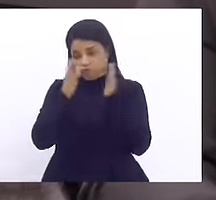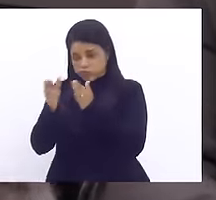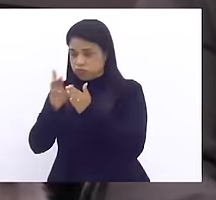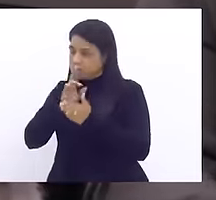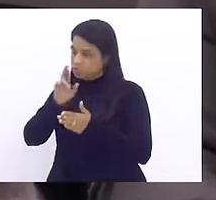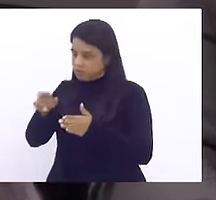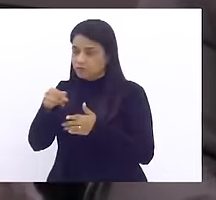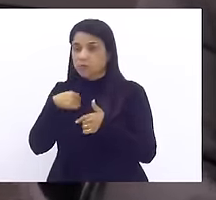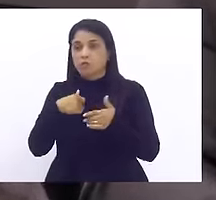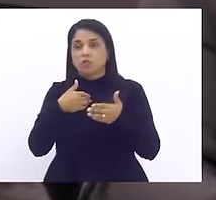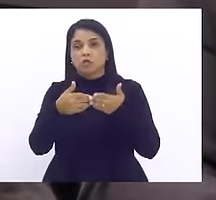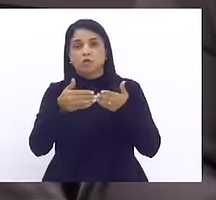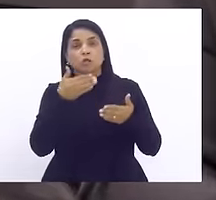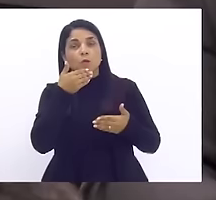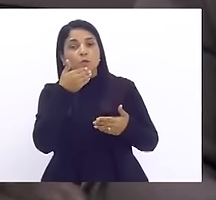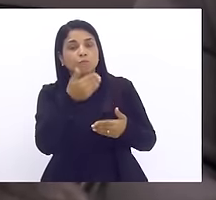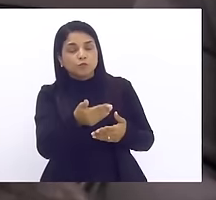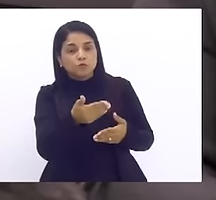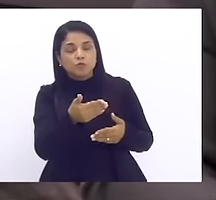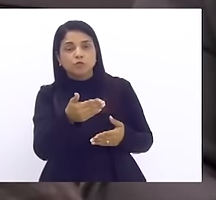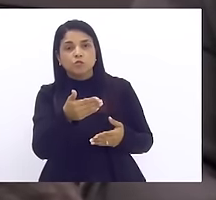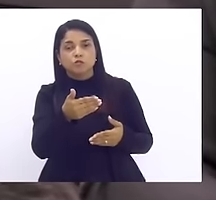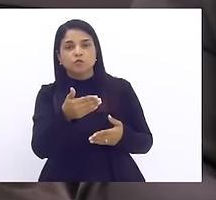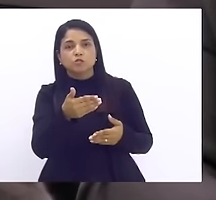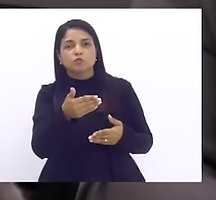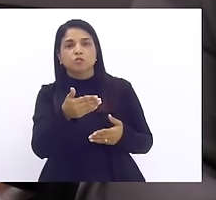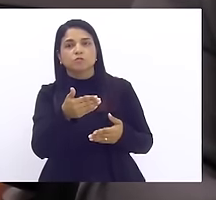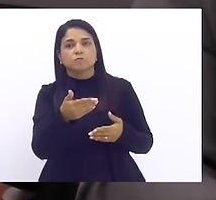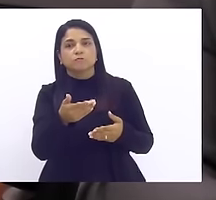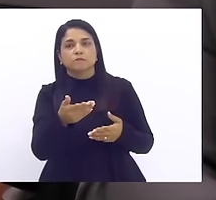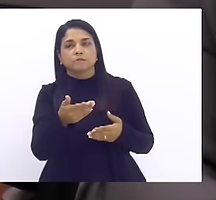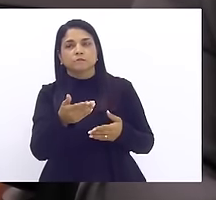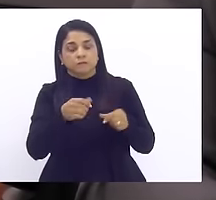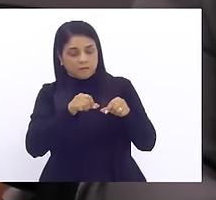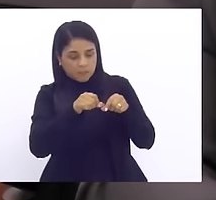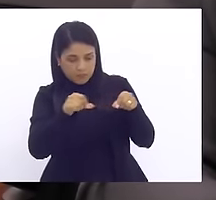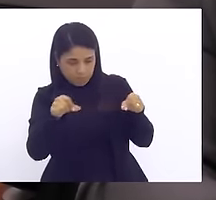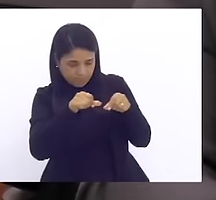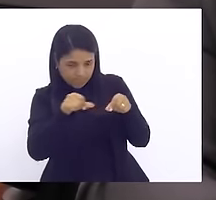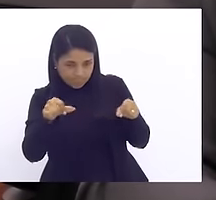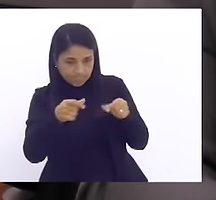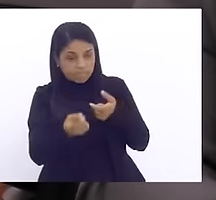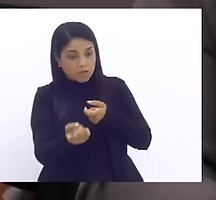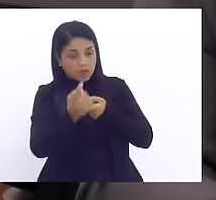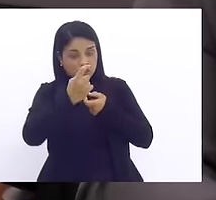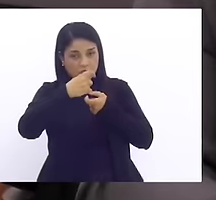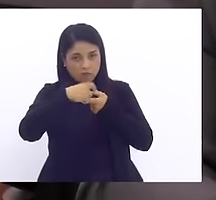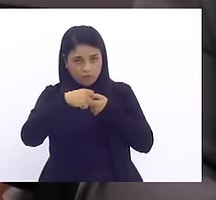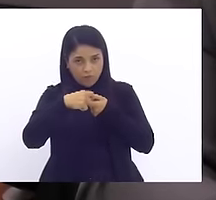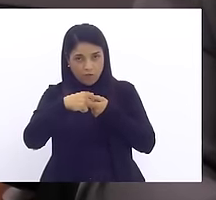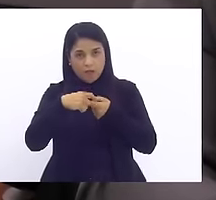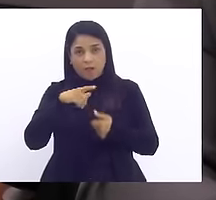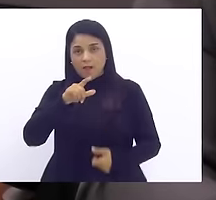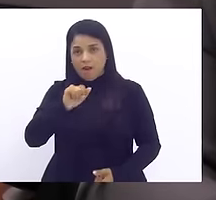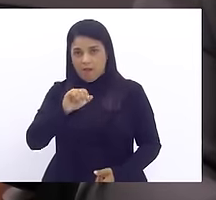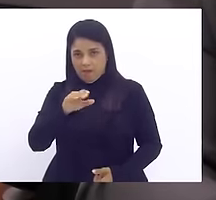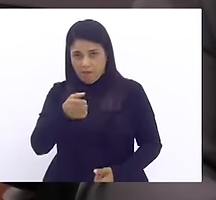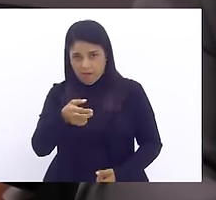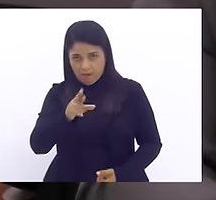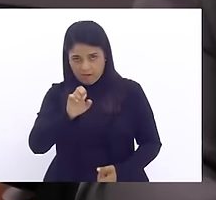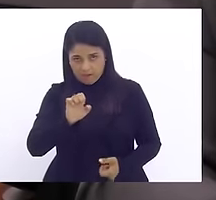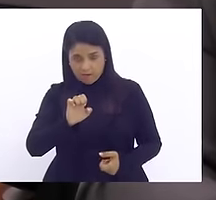independente de eu pedir a providência de nos restituir em todos os lacres até que essa questão fique suficientemente esclarecida